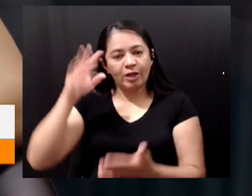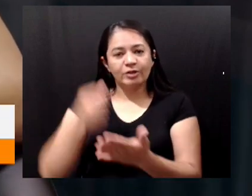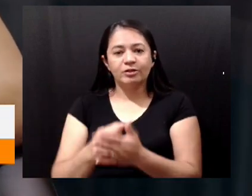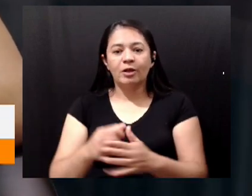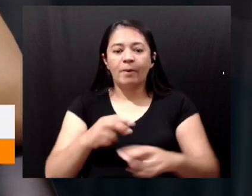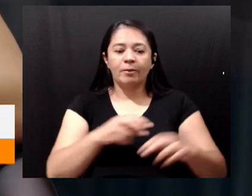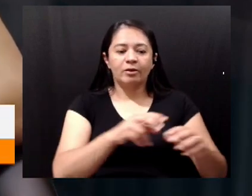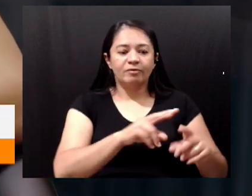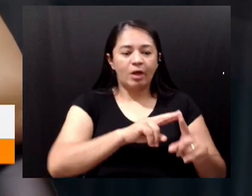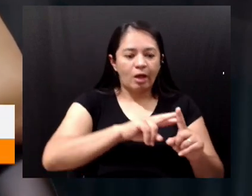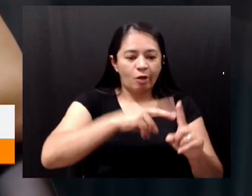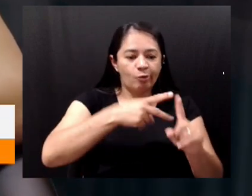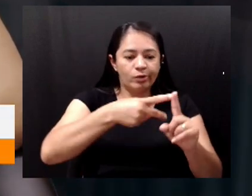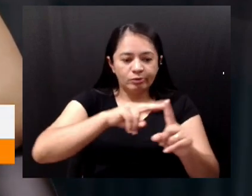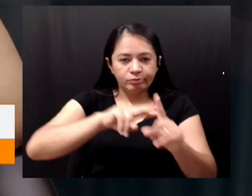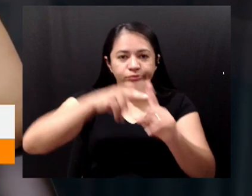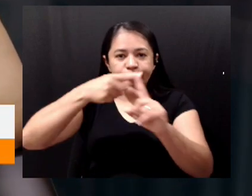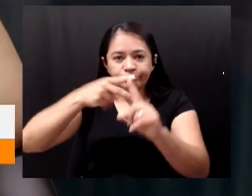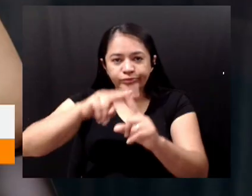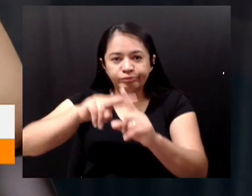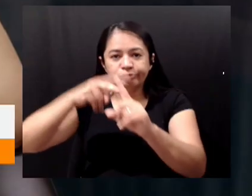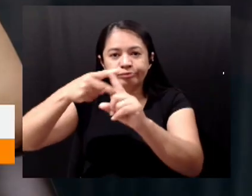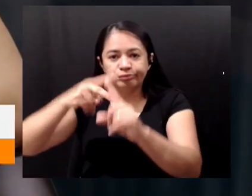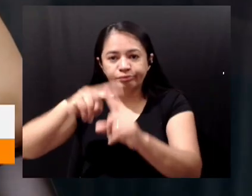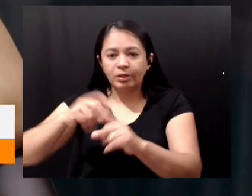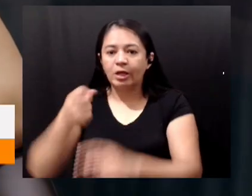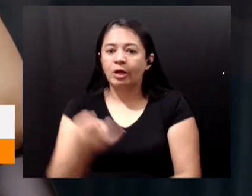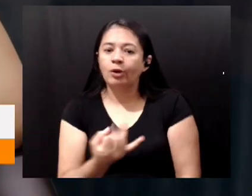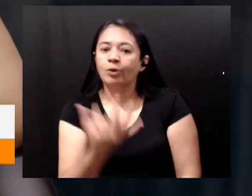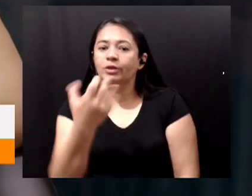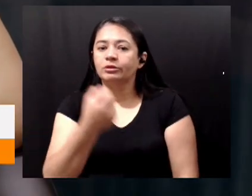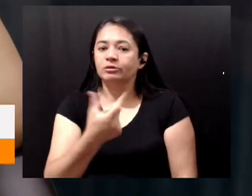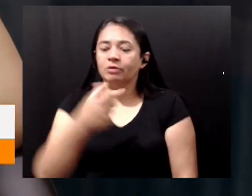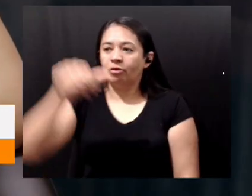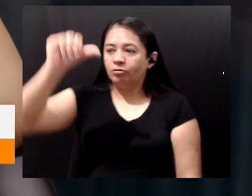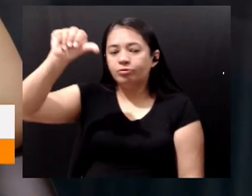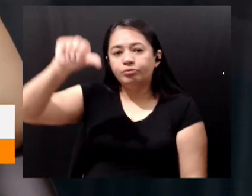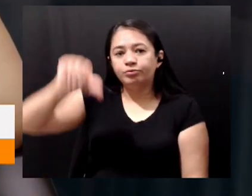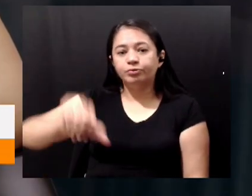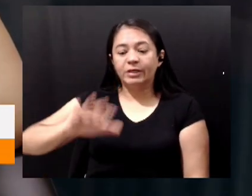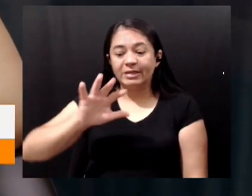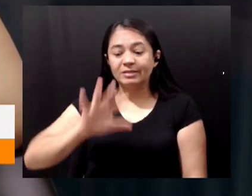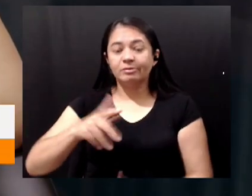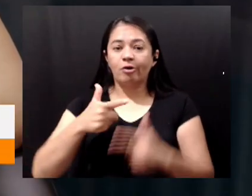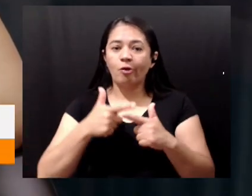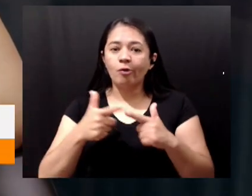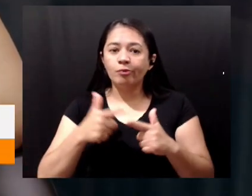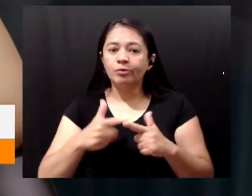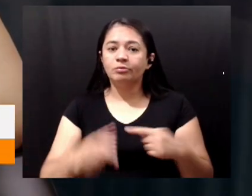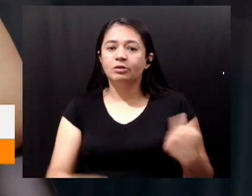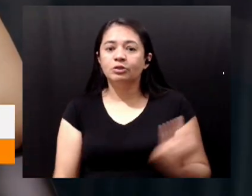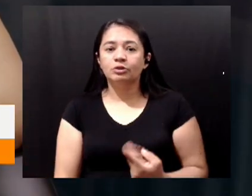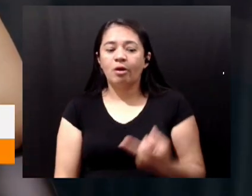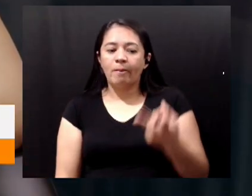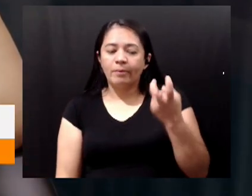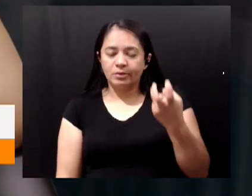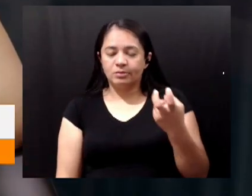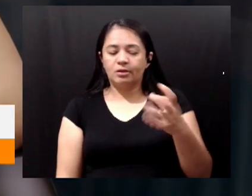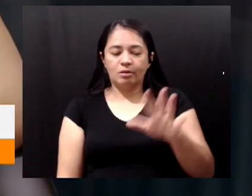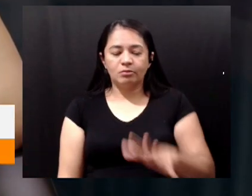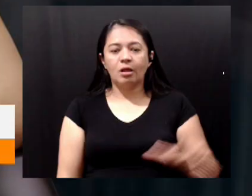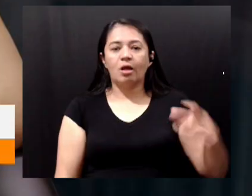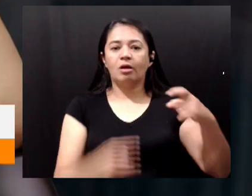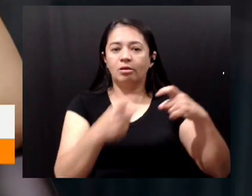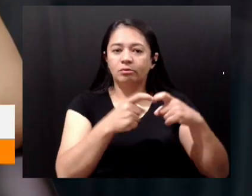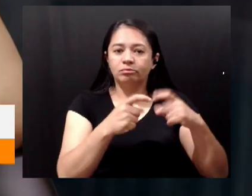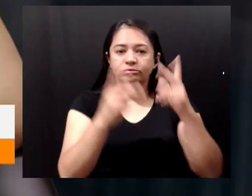fazendo, só vai piorando a situação, né. Então esse é um grande problema que a gente vê na prática clínica psiquiátrica e